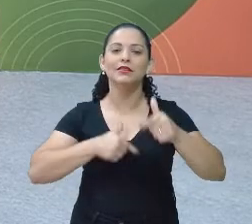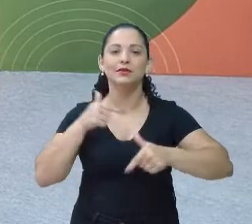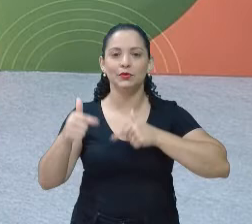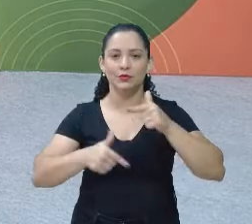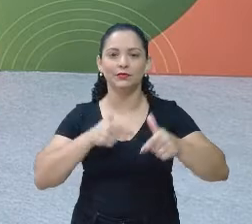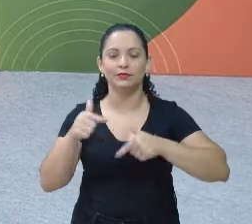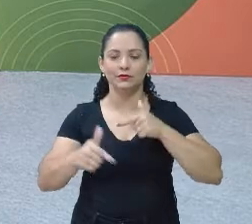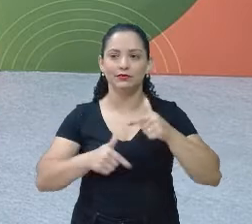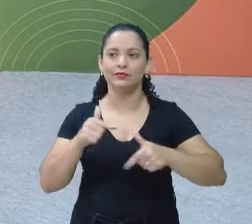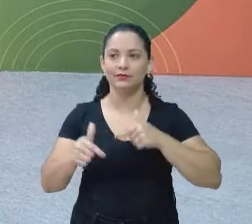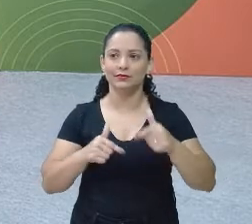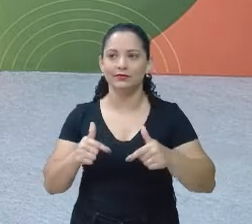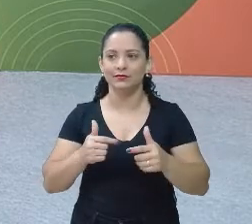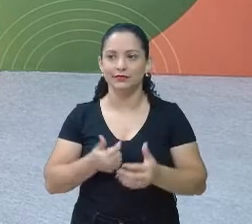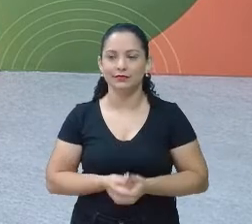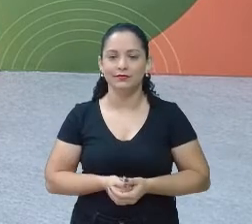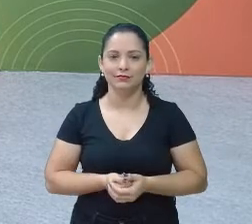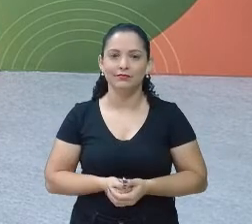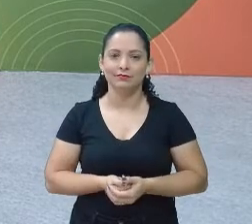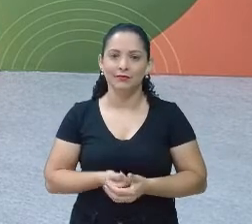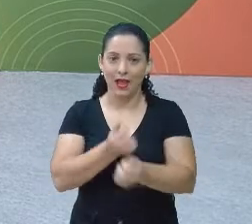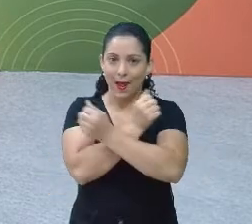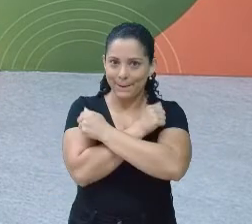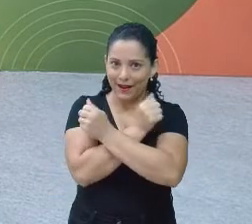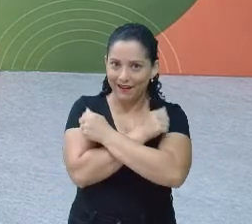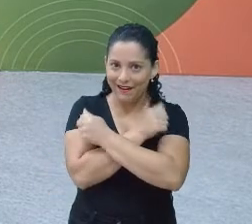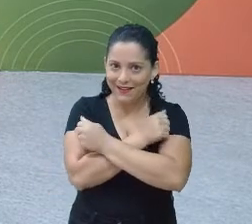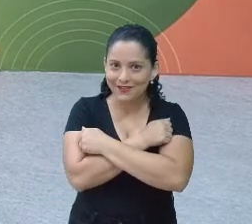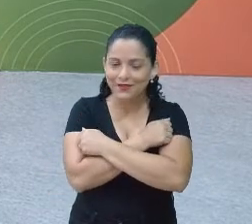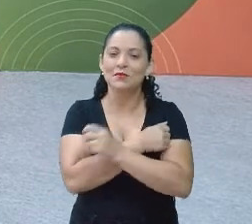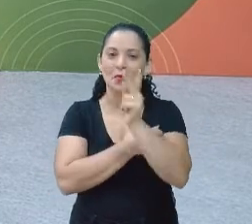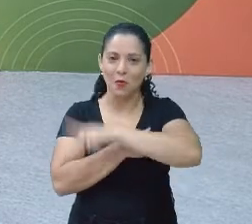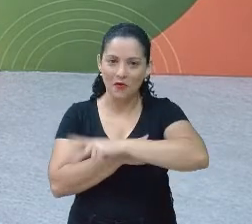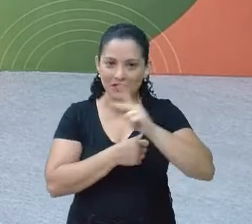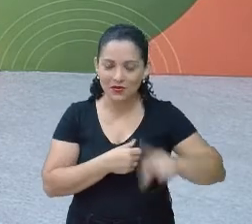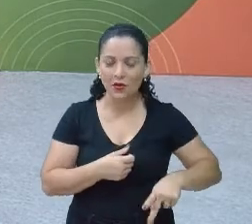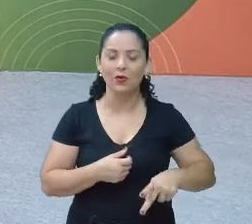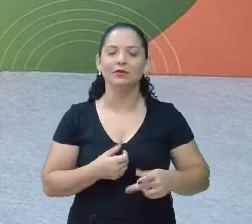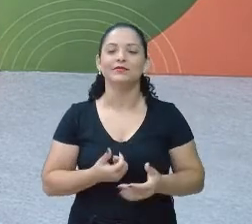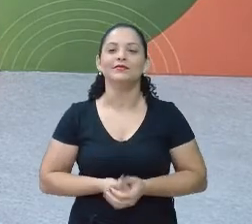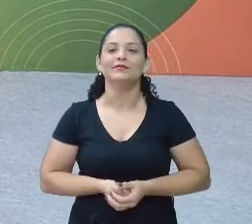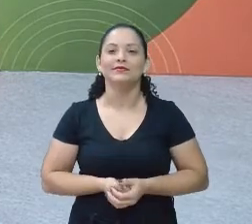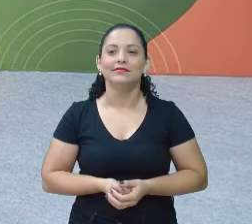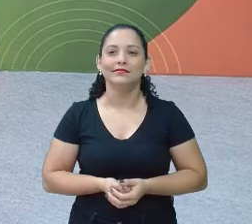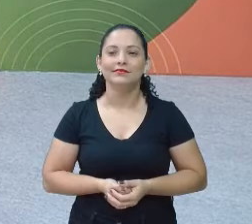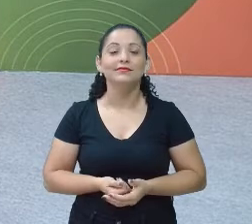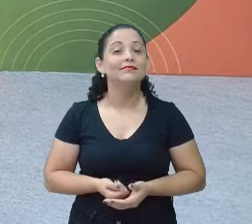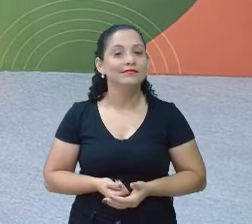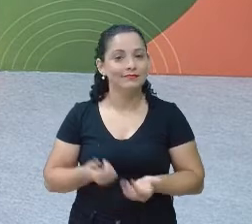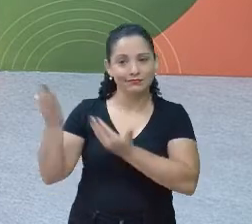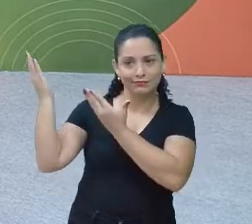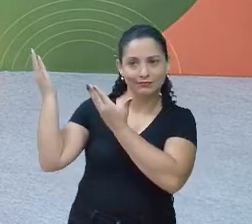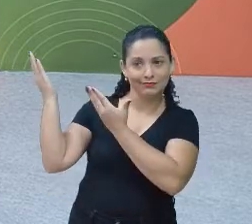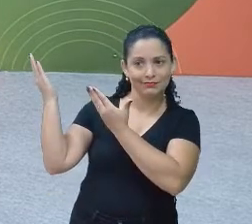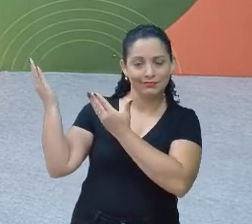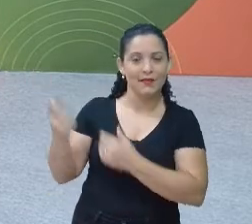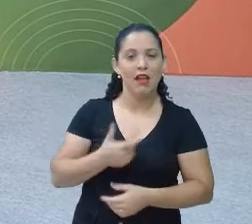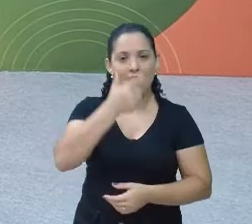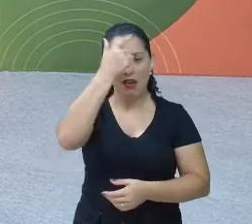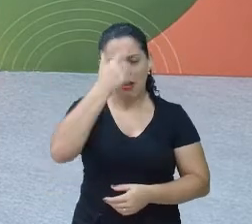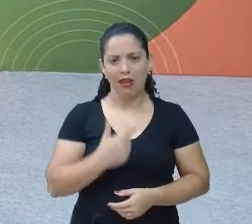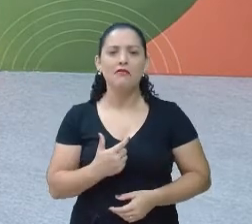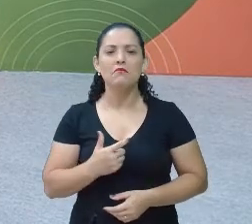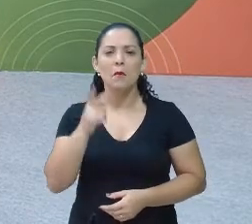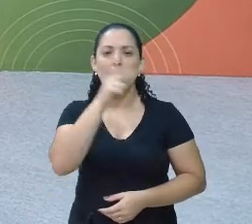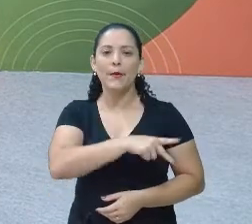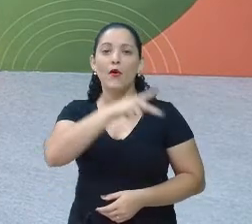Então, inclusive, abraço aí, colega. Vamos jogar duro. I am a teacher, eu sou um professor. Né? I am